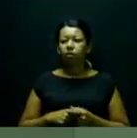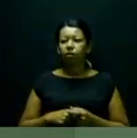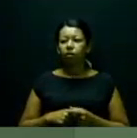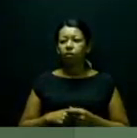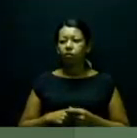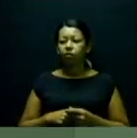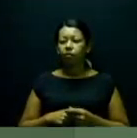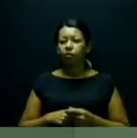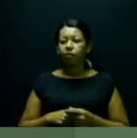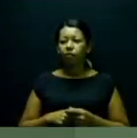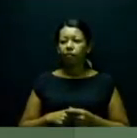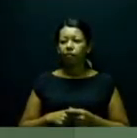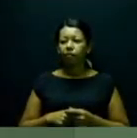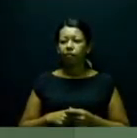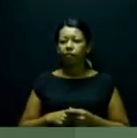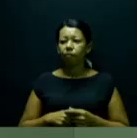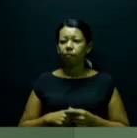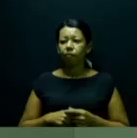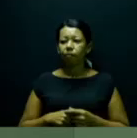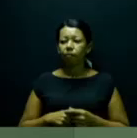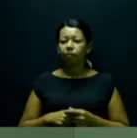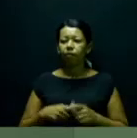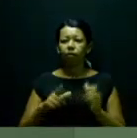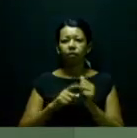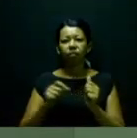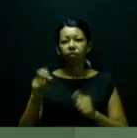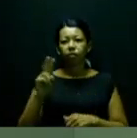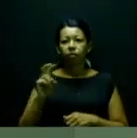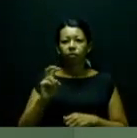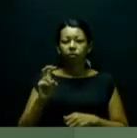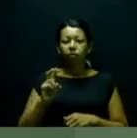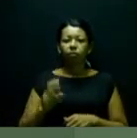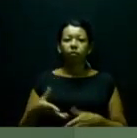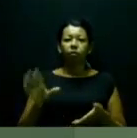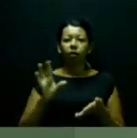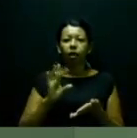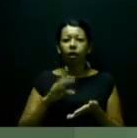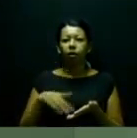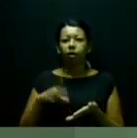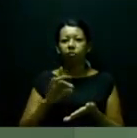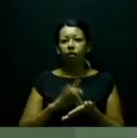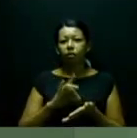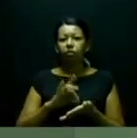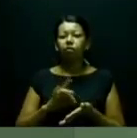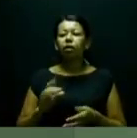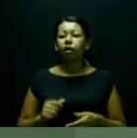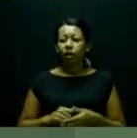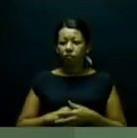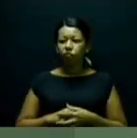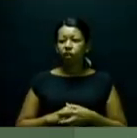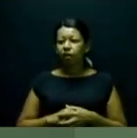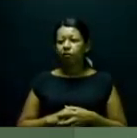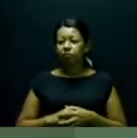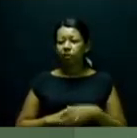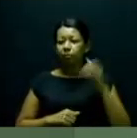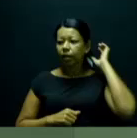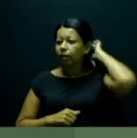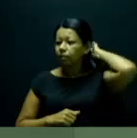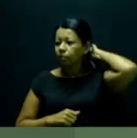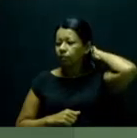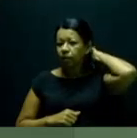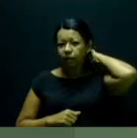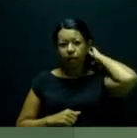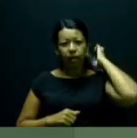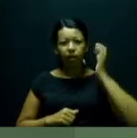atribuições, decreta. Aí fala o artigo 5º. É vedado o aumento da carga horária resultante de atribuição de jornada